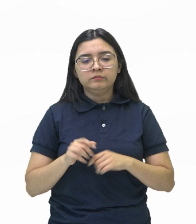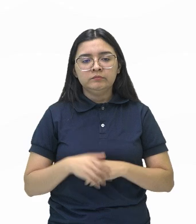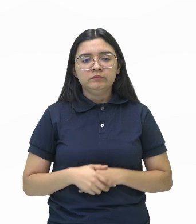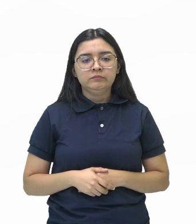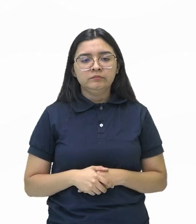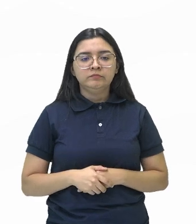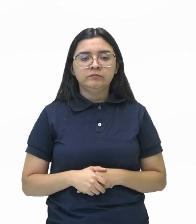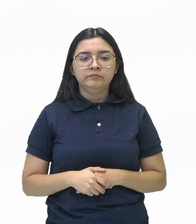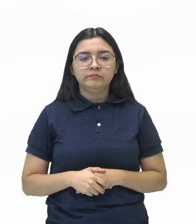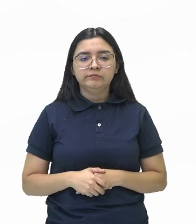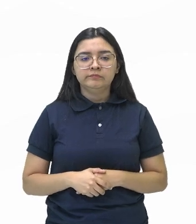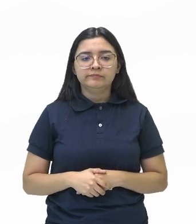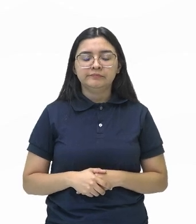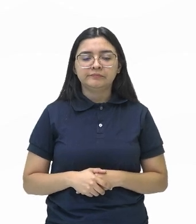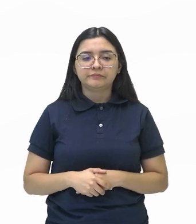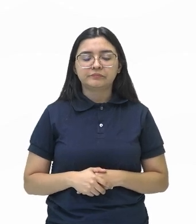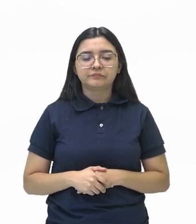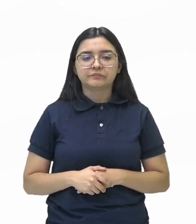de uma certa maneira,